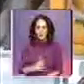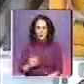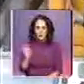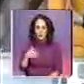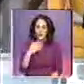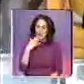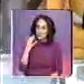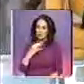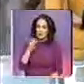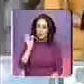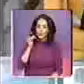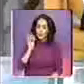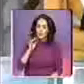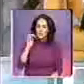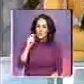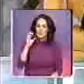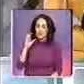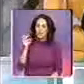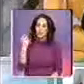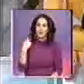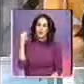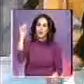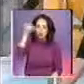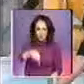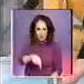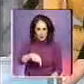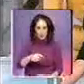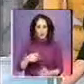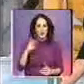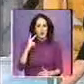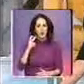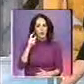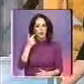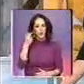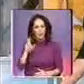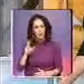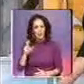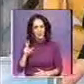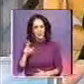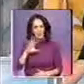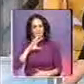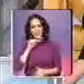É verdade, Fundação O Século, estivemos lá. Estivemos com o Walter Hugo e a mãe.